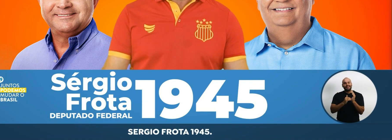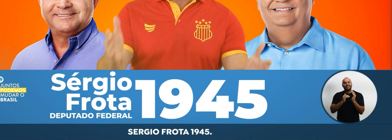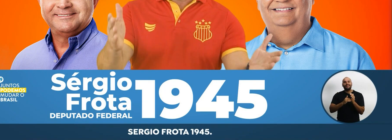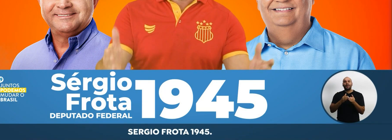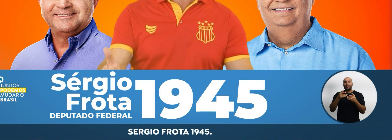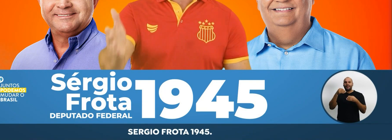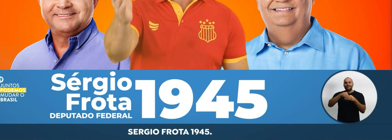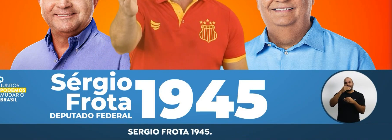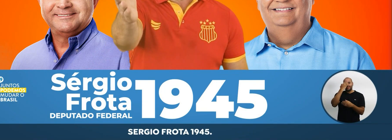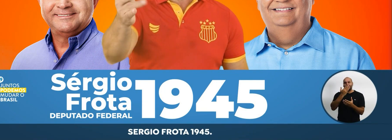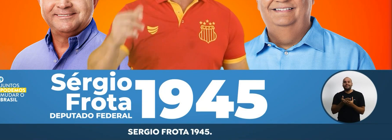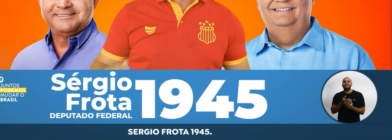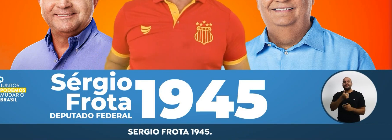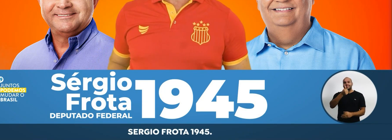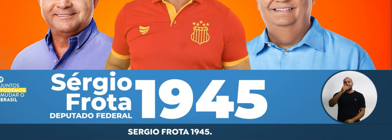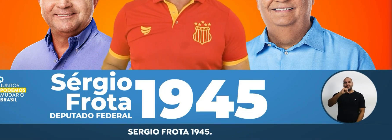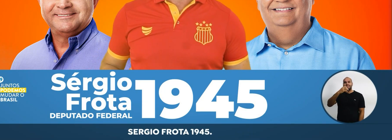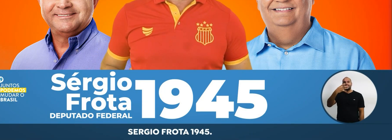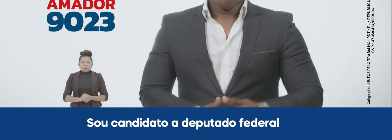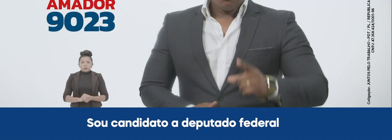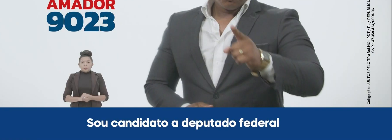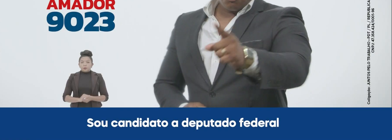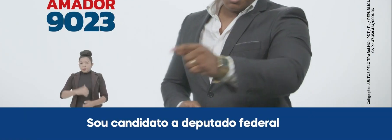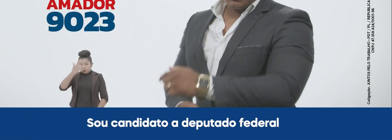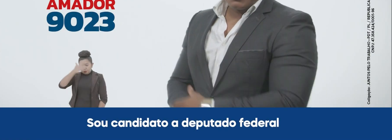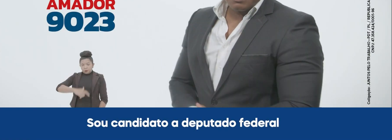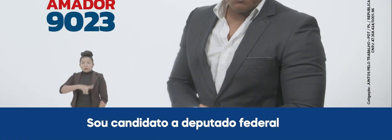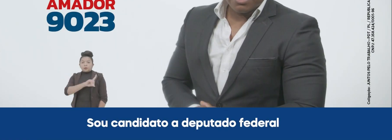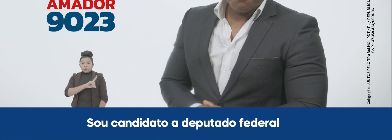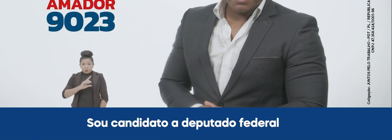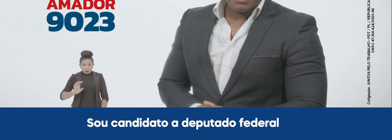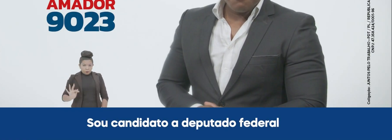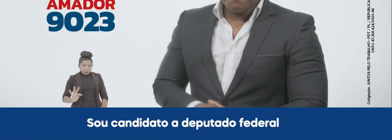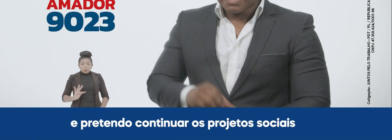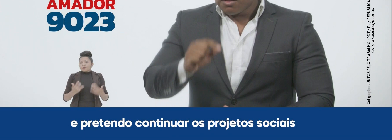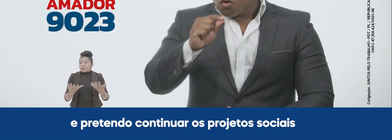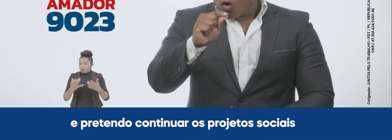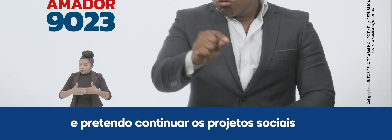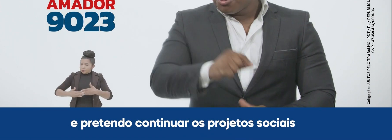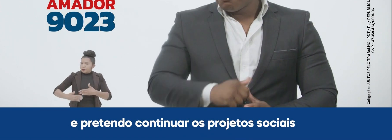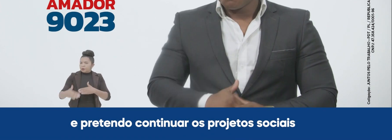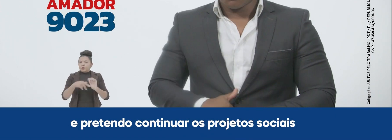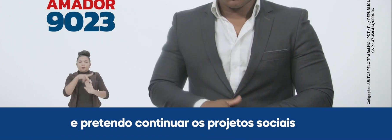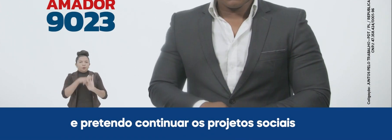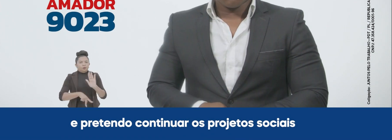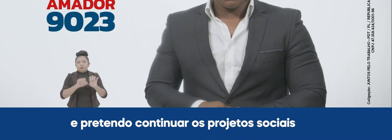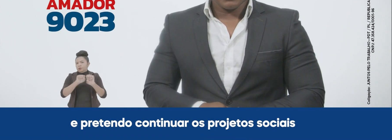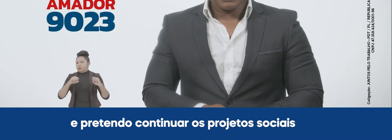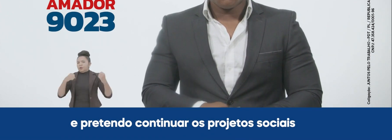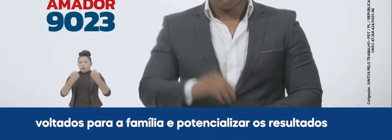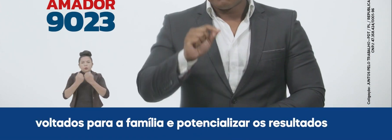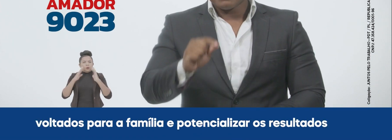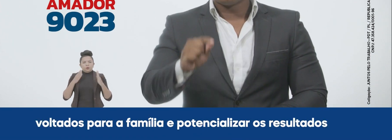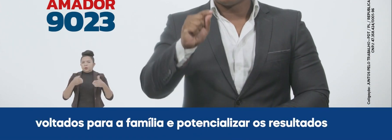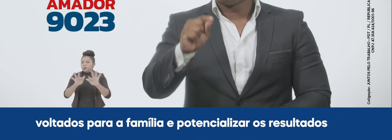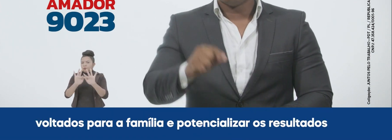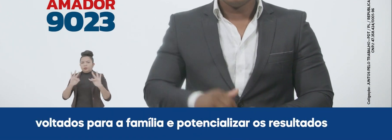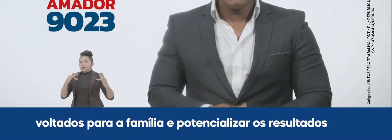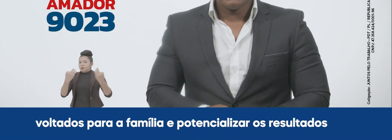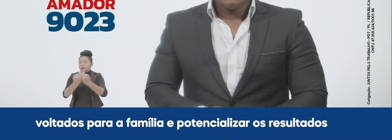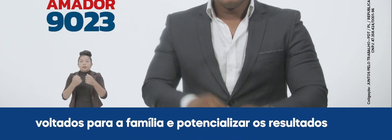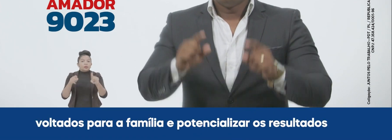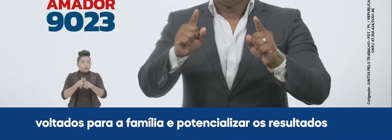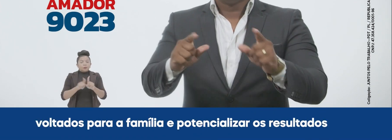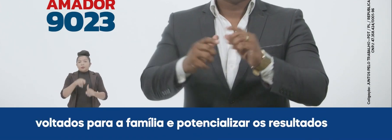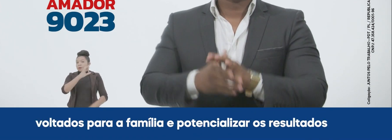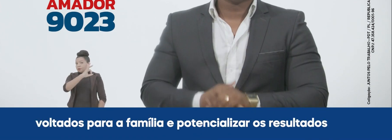confiança. Sérgio Frota, 1945. Sou candidato a deputado federal e pretendo continuar os projetos sociais voltados para a